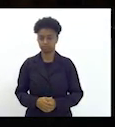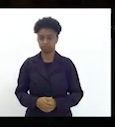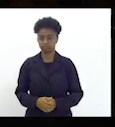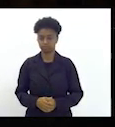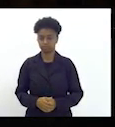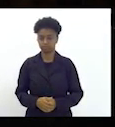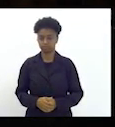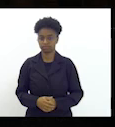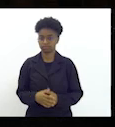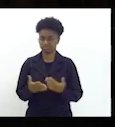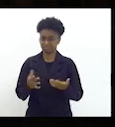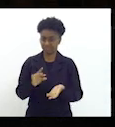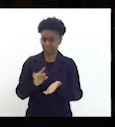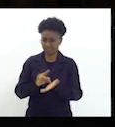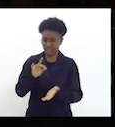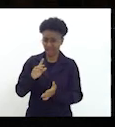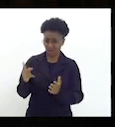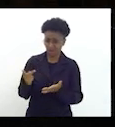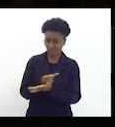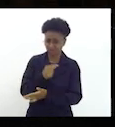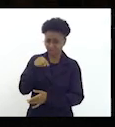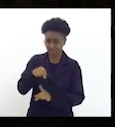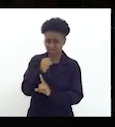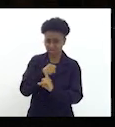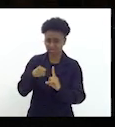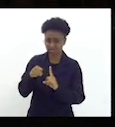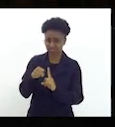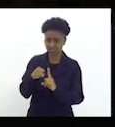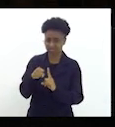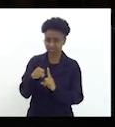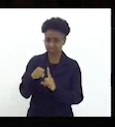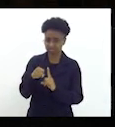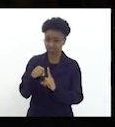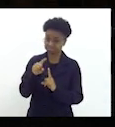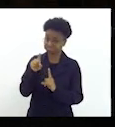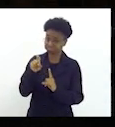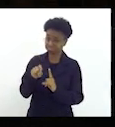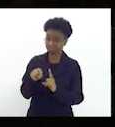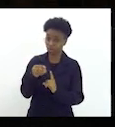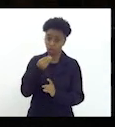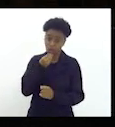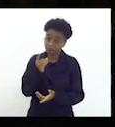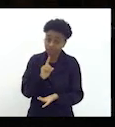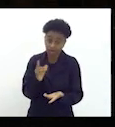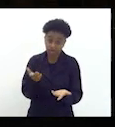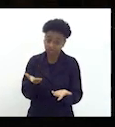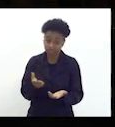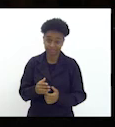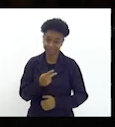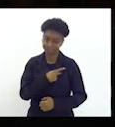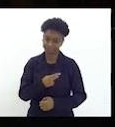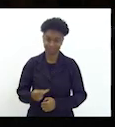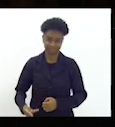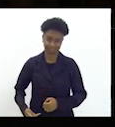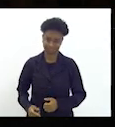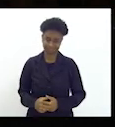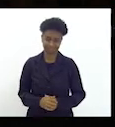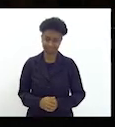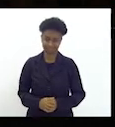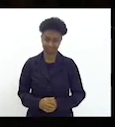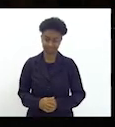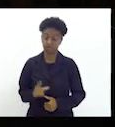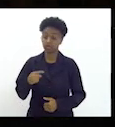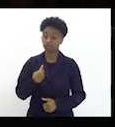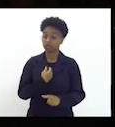será que isso acontece na nossa sociedade Claro que não senhor presidente vamos